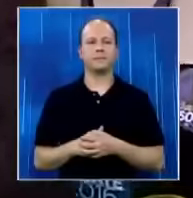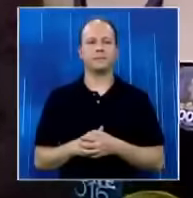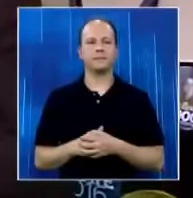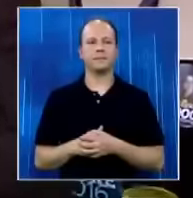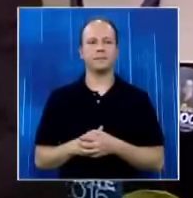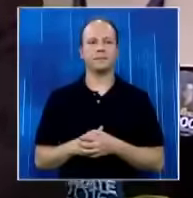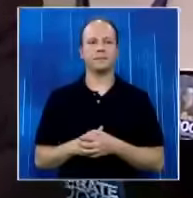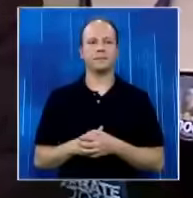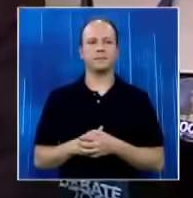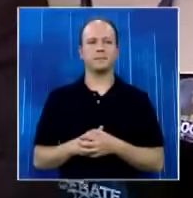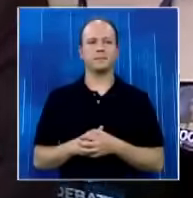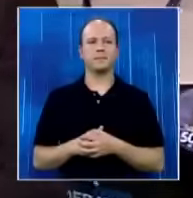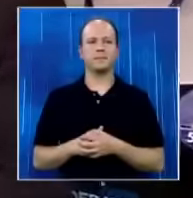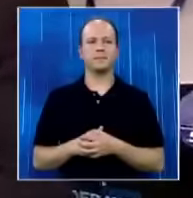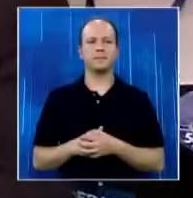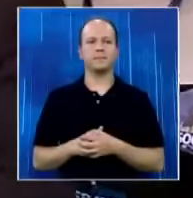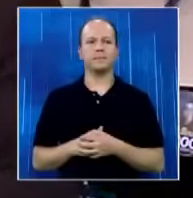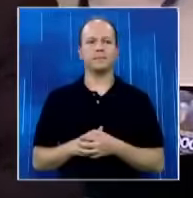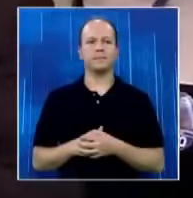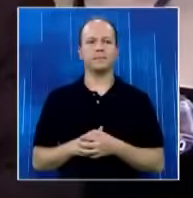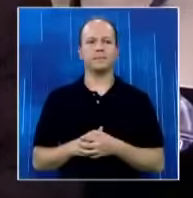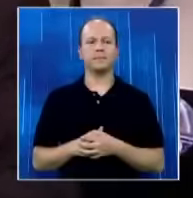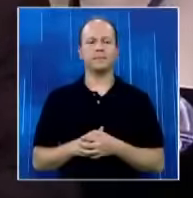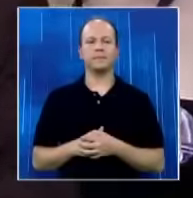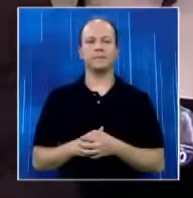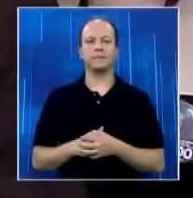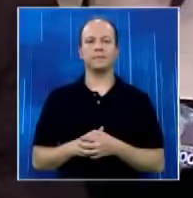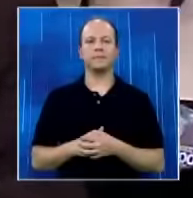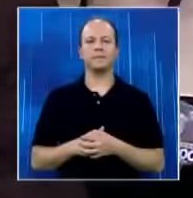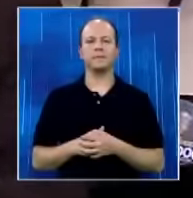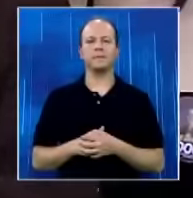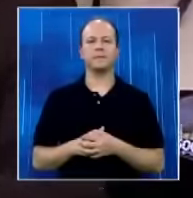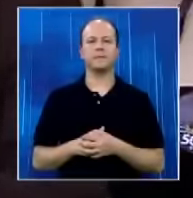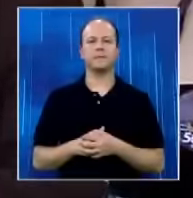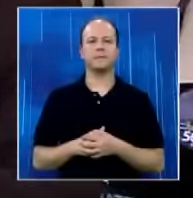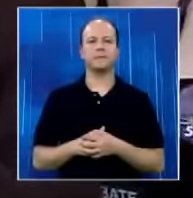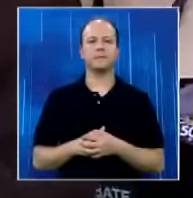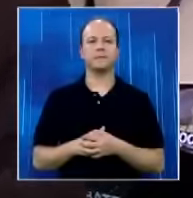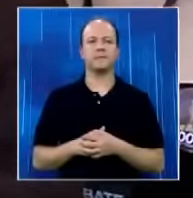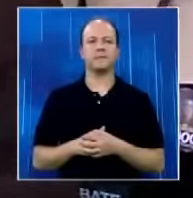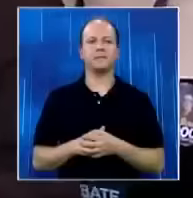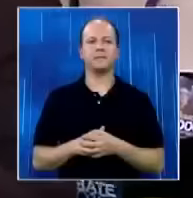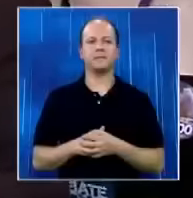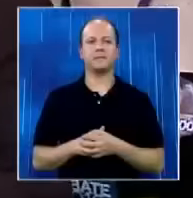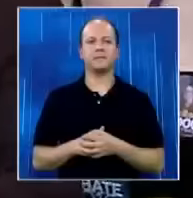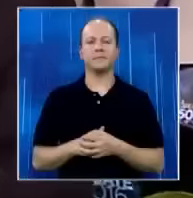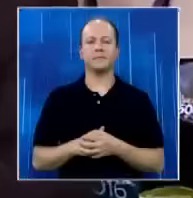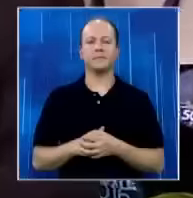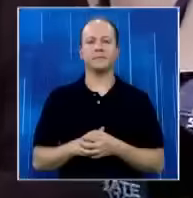É mais demorado do que o debate, né? Aí é difícil.